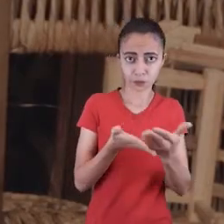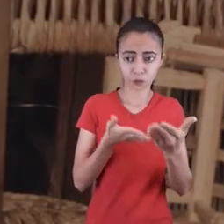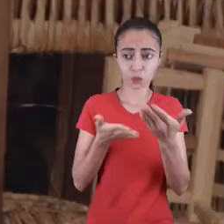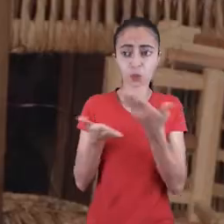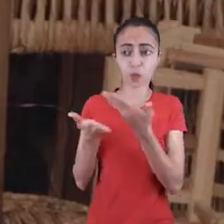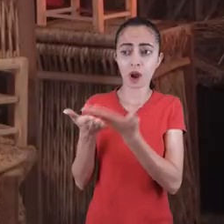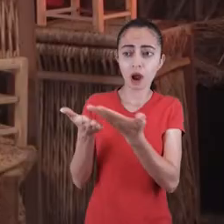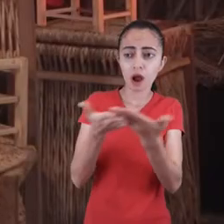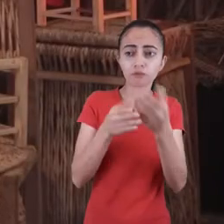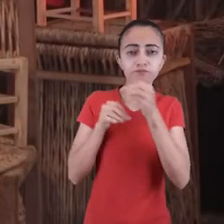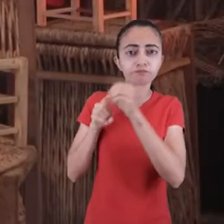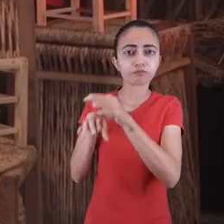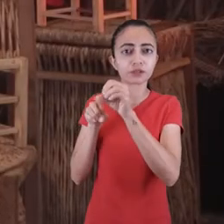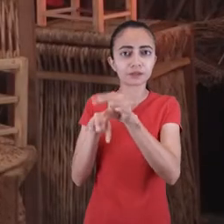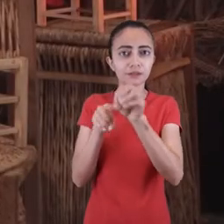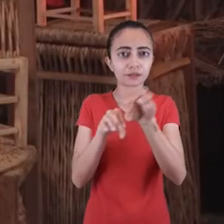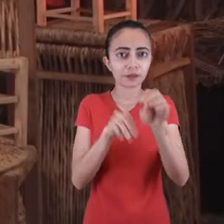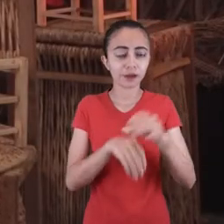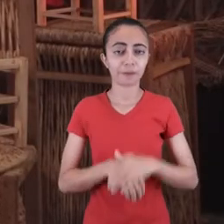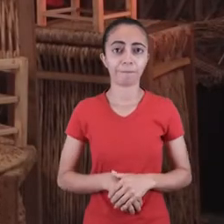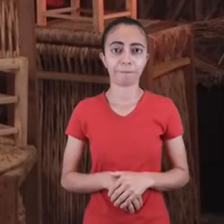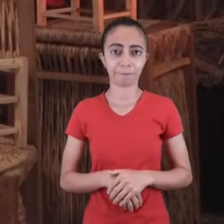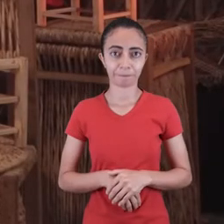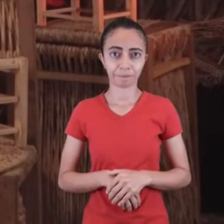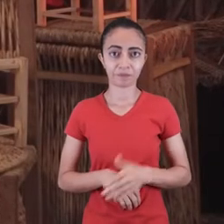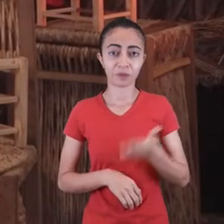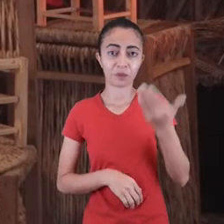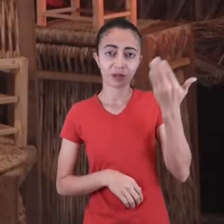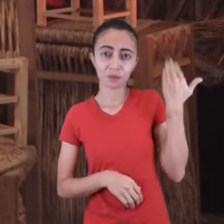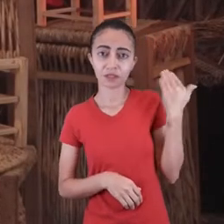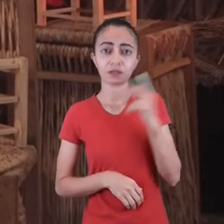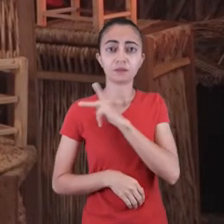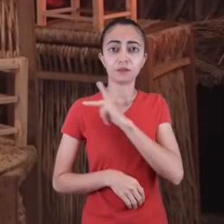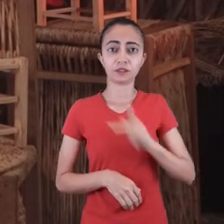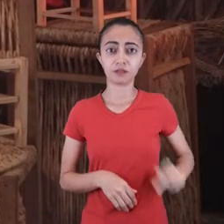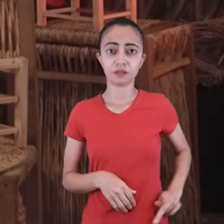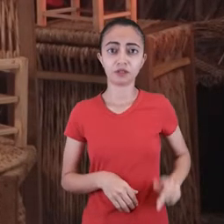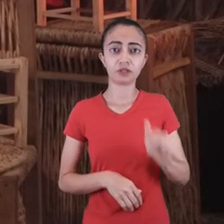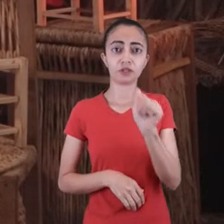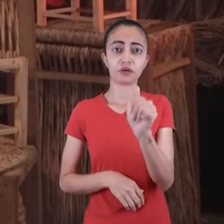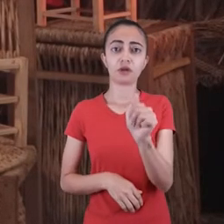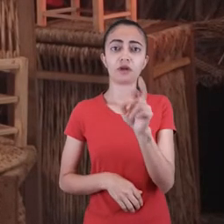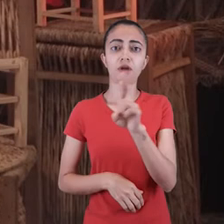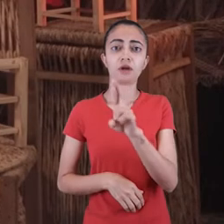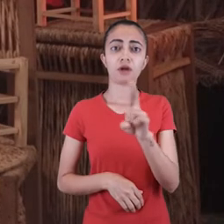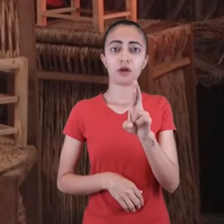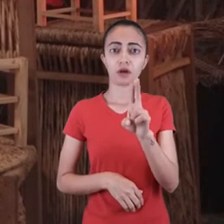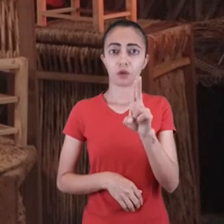aula quando o presidente era o Arruda.